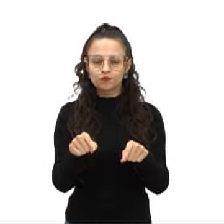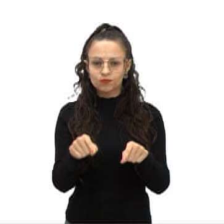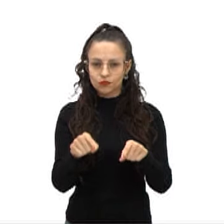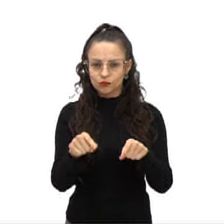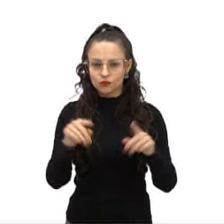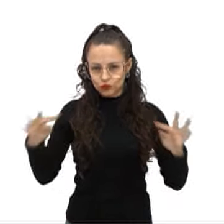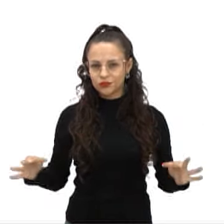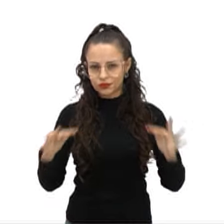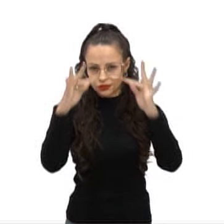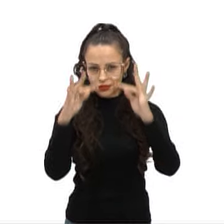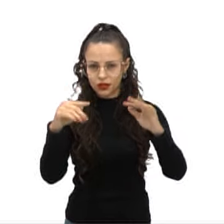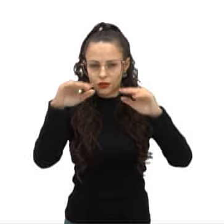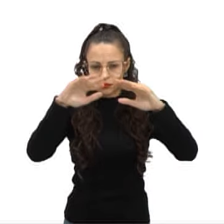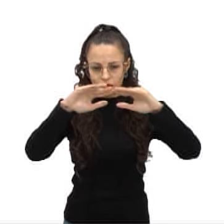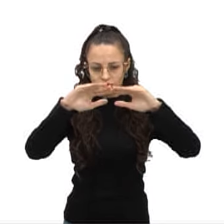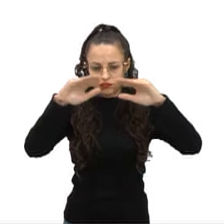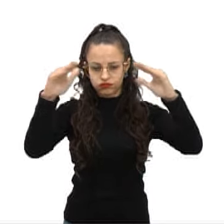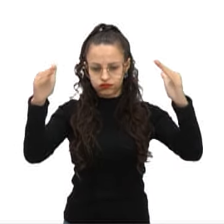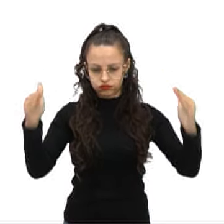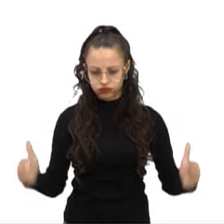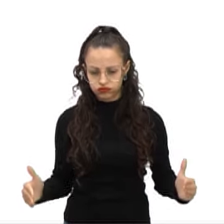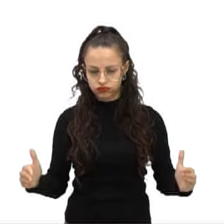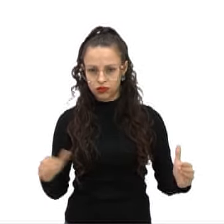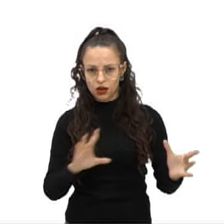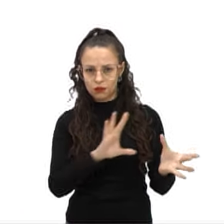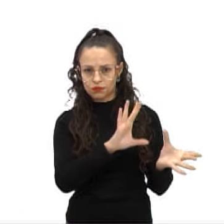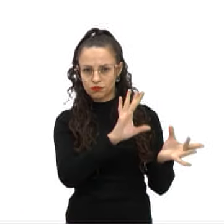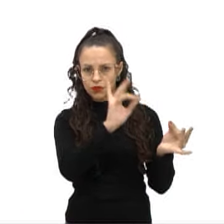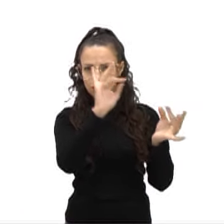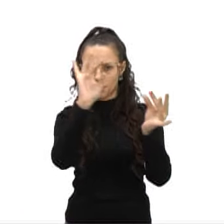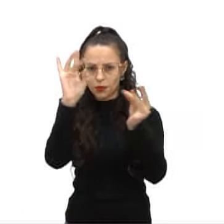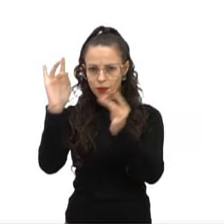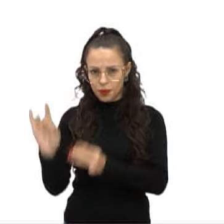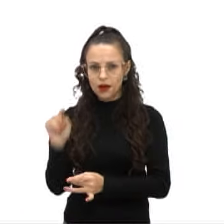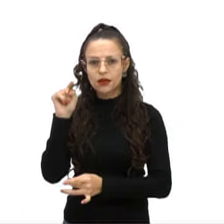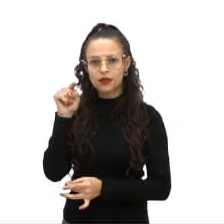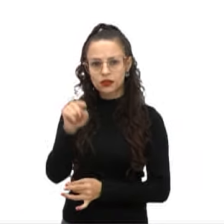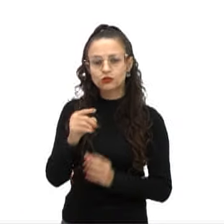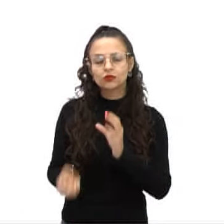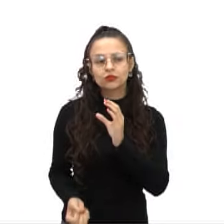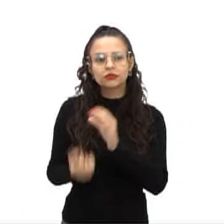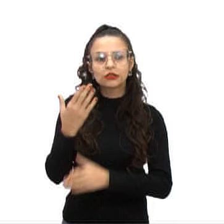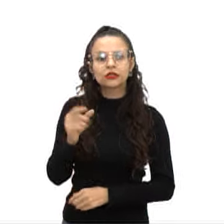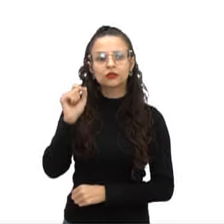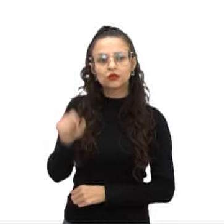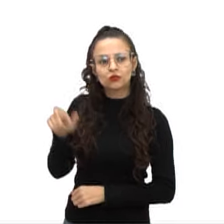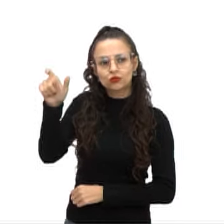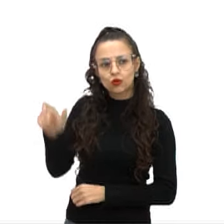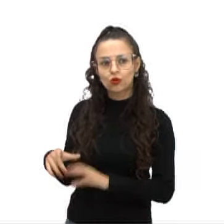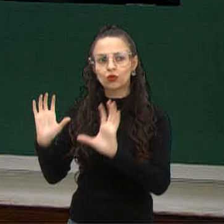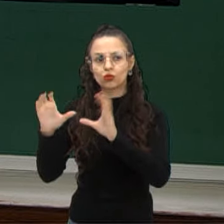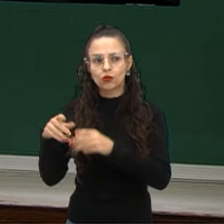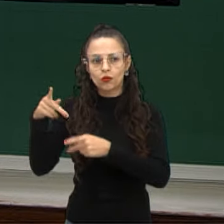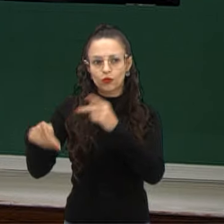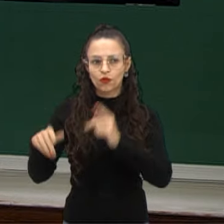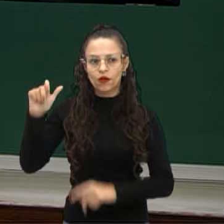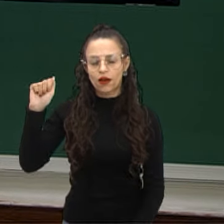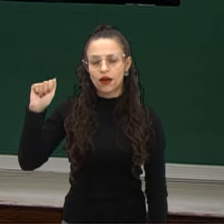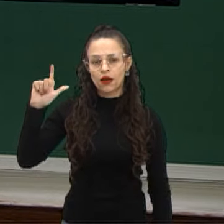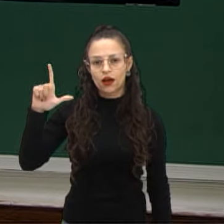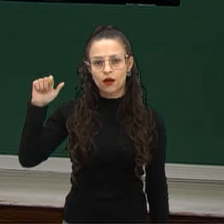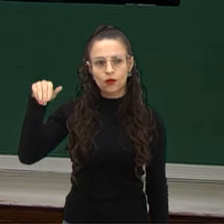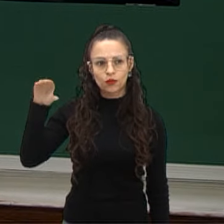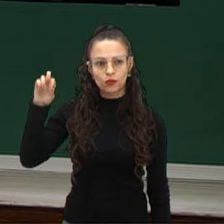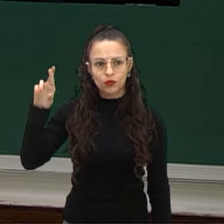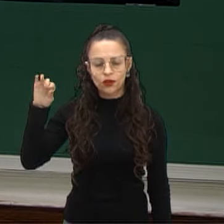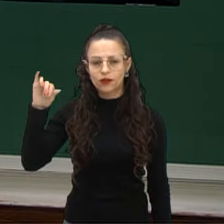dos templos, né? E esse tipo de decoração foi criado pelos almorávidas no norte da África, né? Começou lá no norte